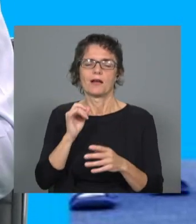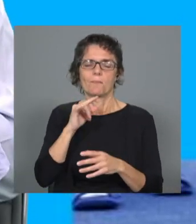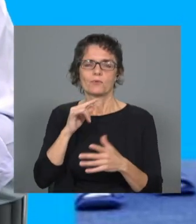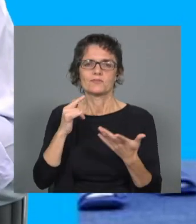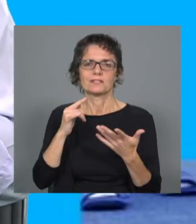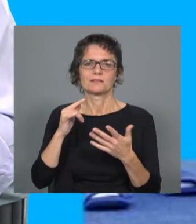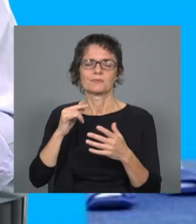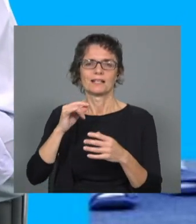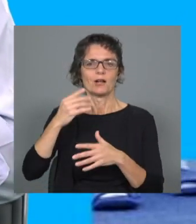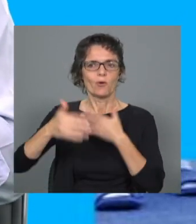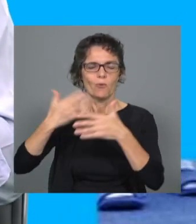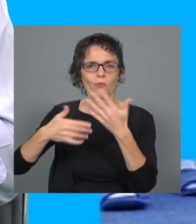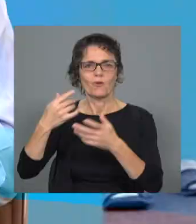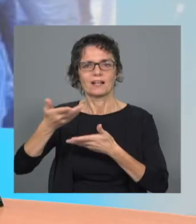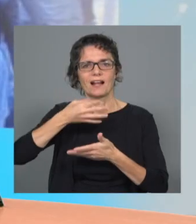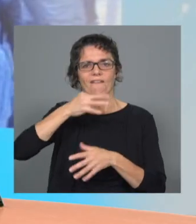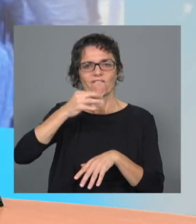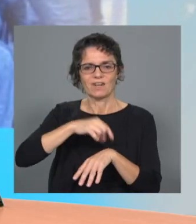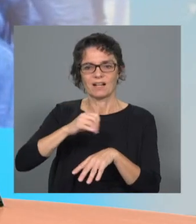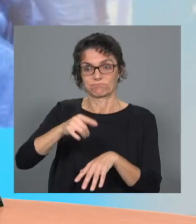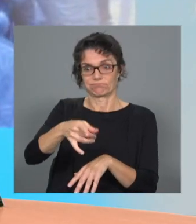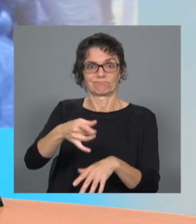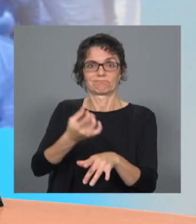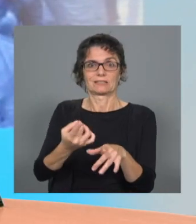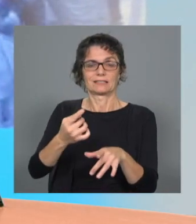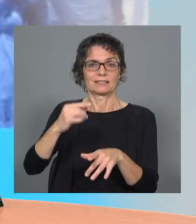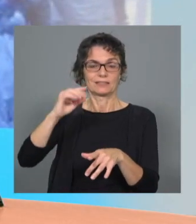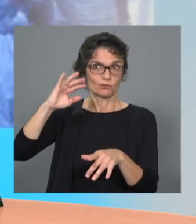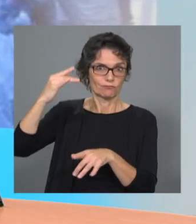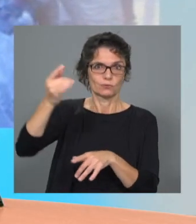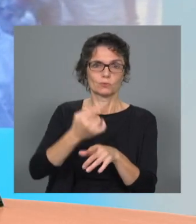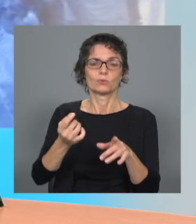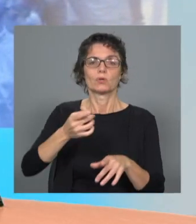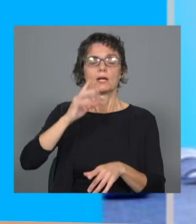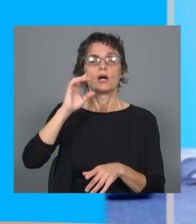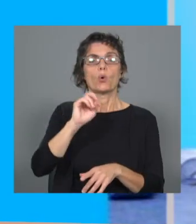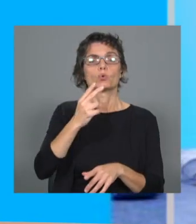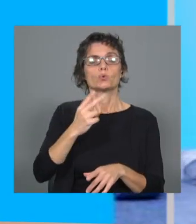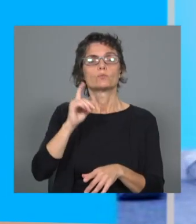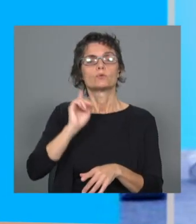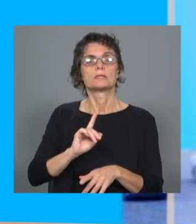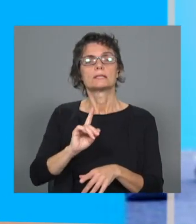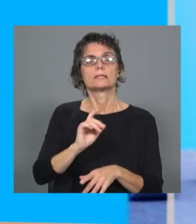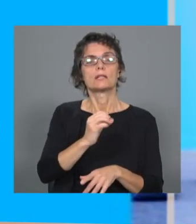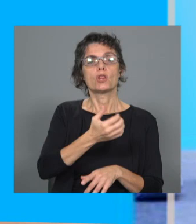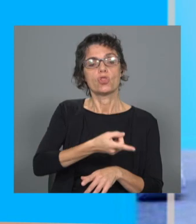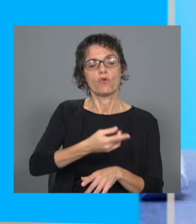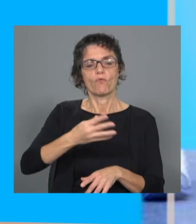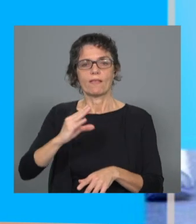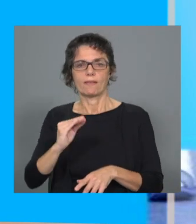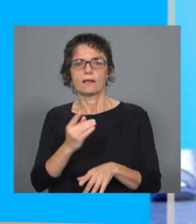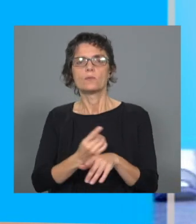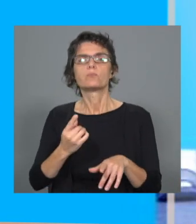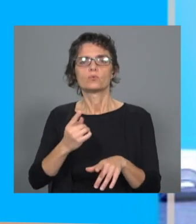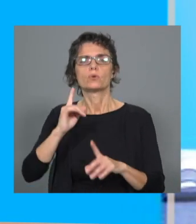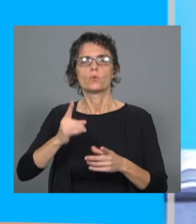estiver, vai estar a falar destes dias 9 e 10 de outubro, marca um arranque de um processo sinodal,